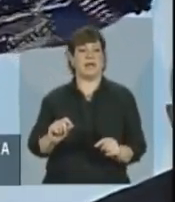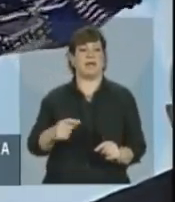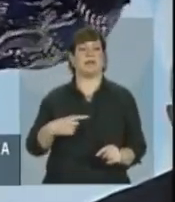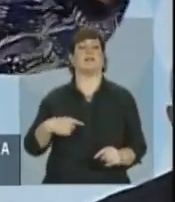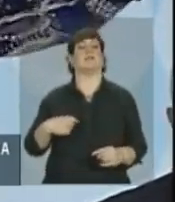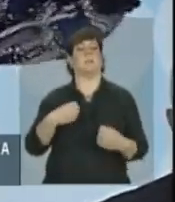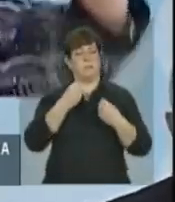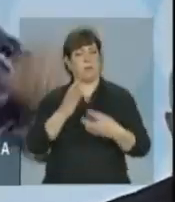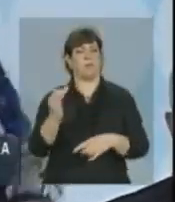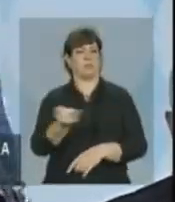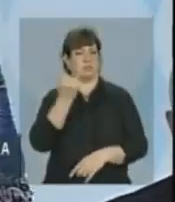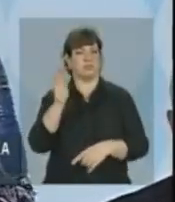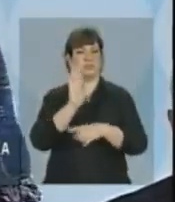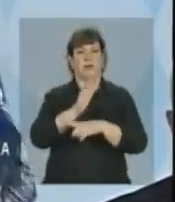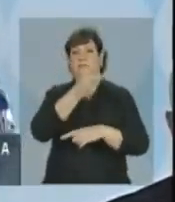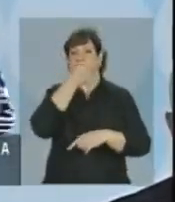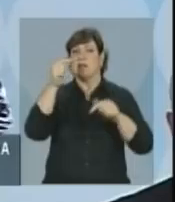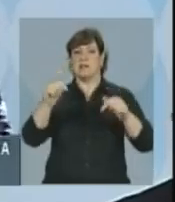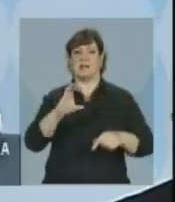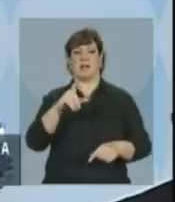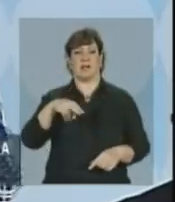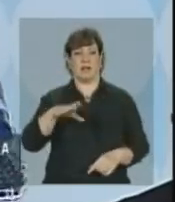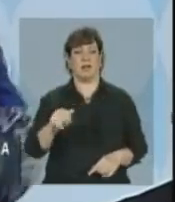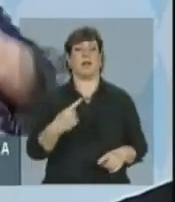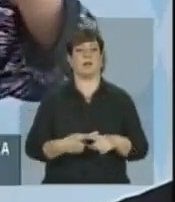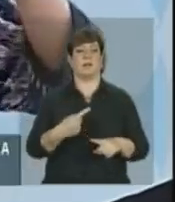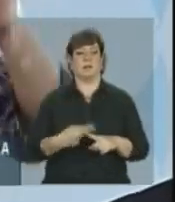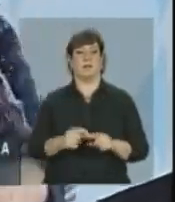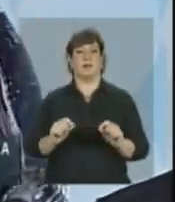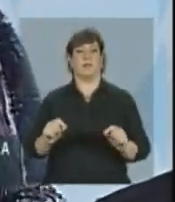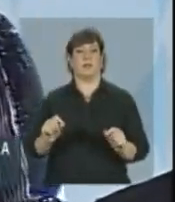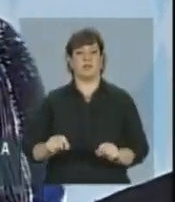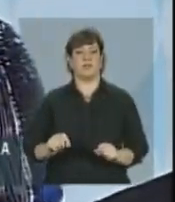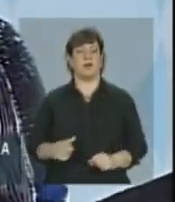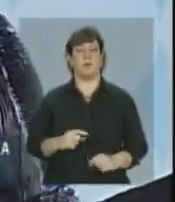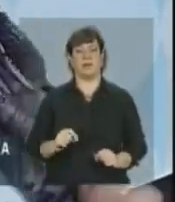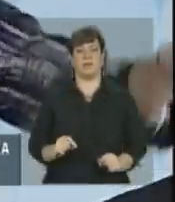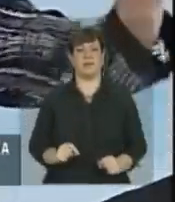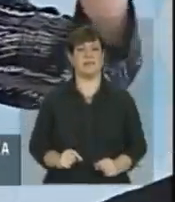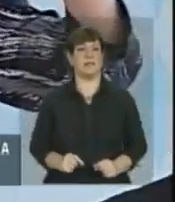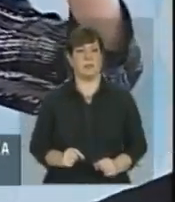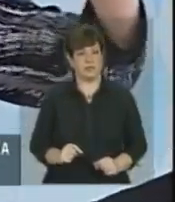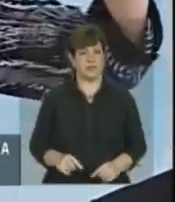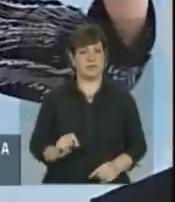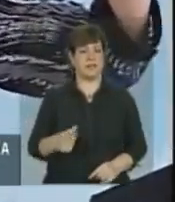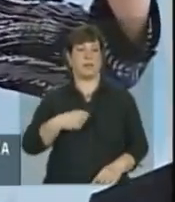pena a gente visitar essa clínica, porque, além dela ser